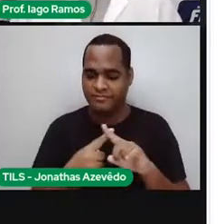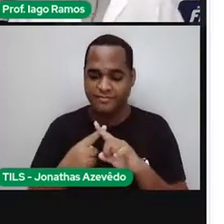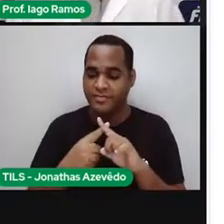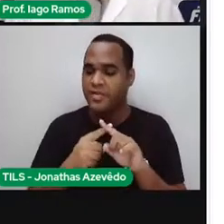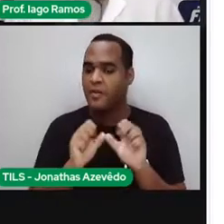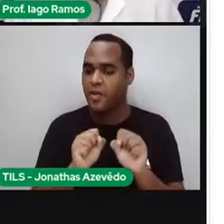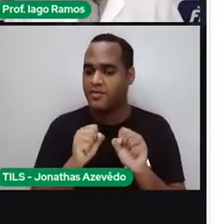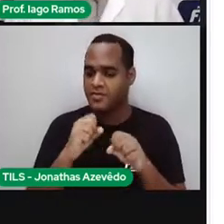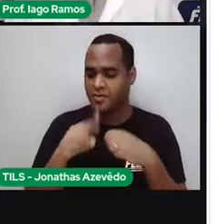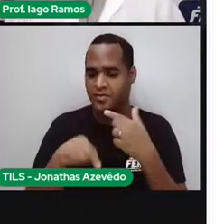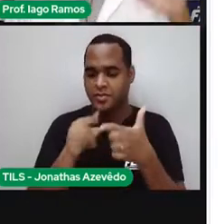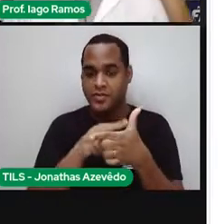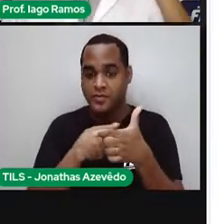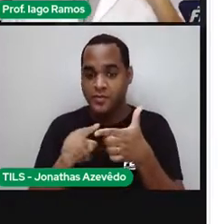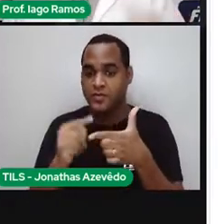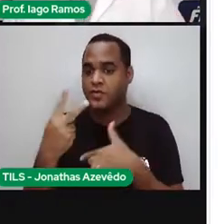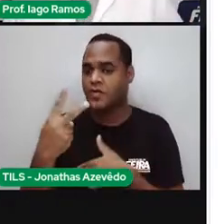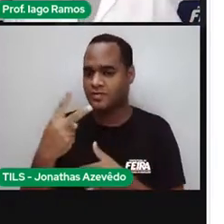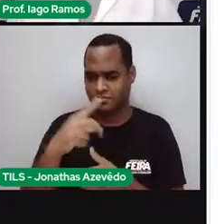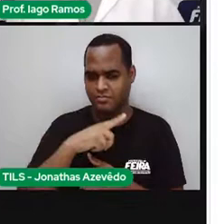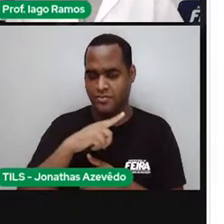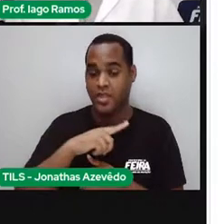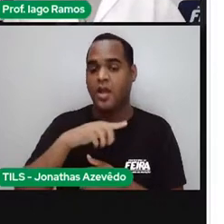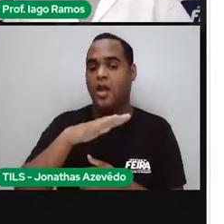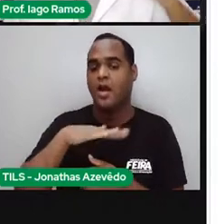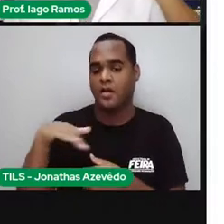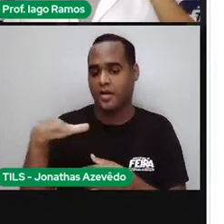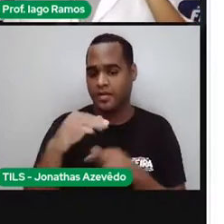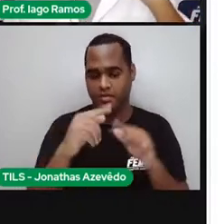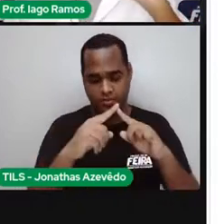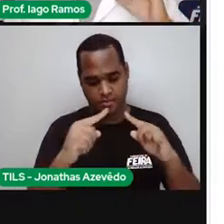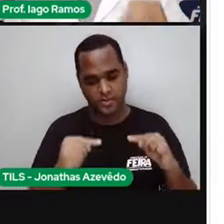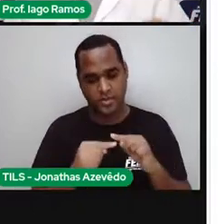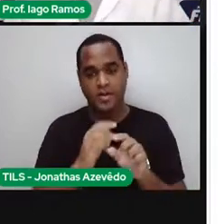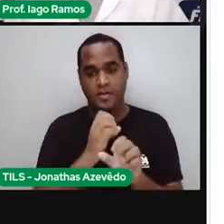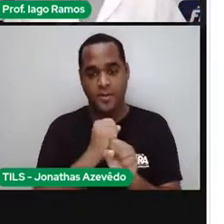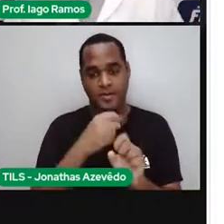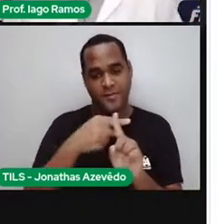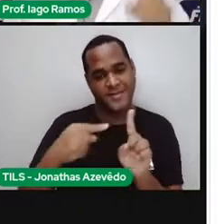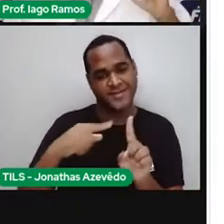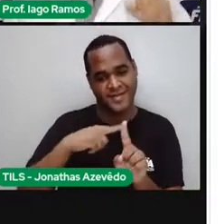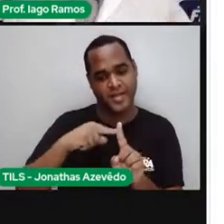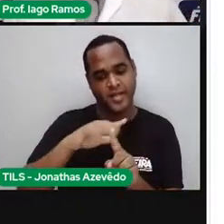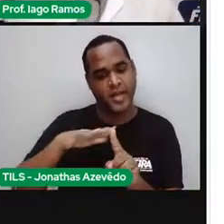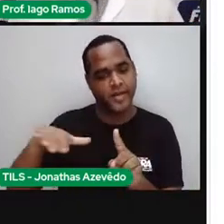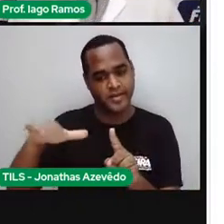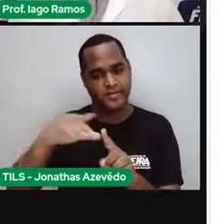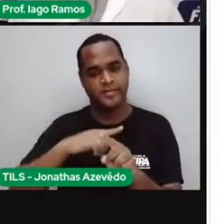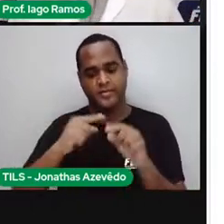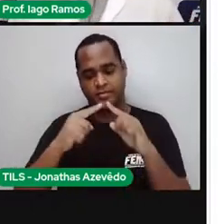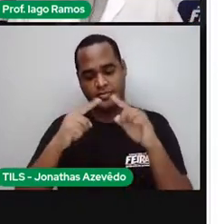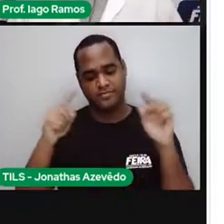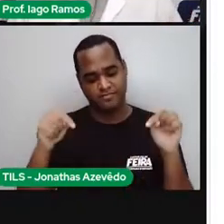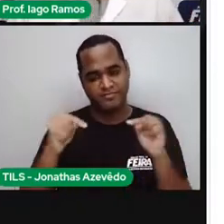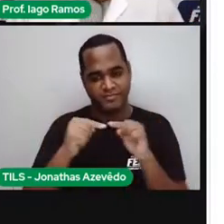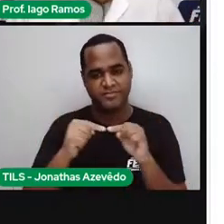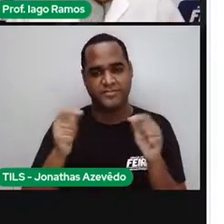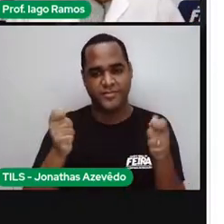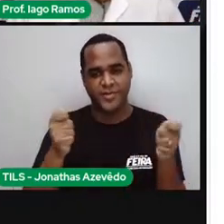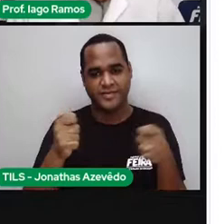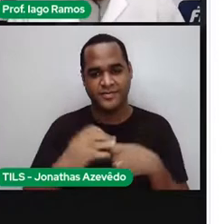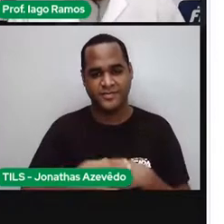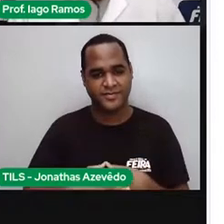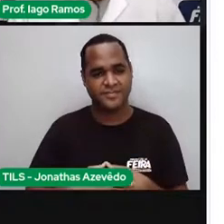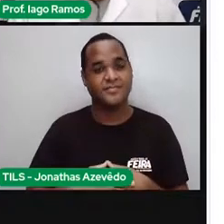vai dividir isso por dois porque a área do triângulo é metade da área do retângulo não esquece disso tá bom